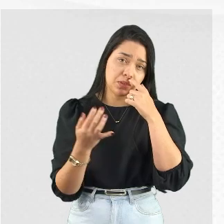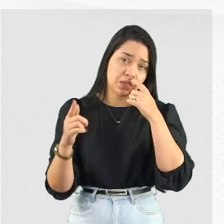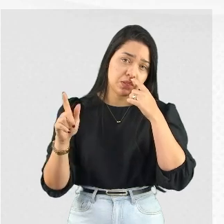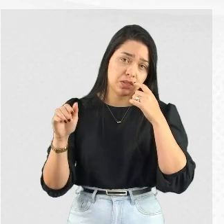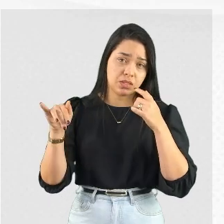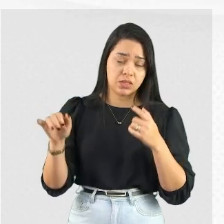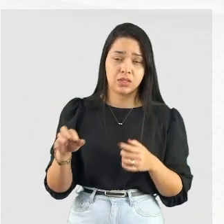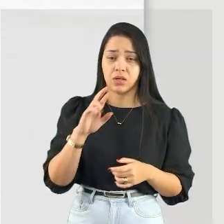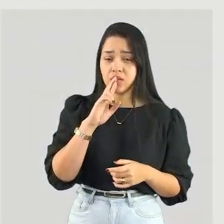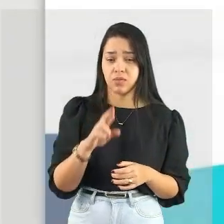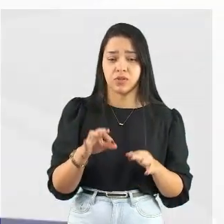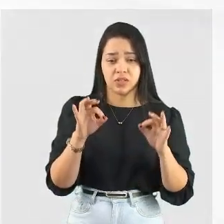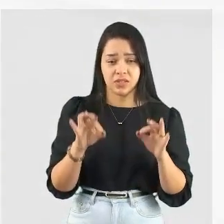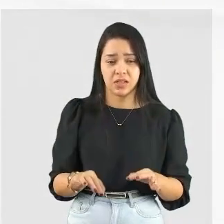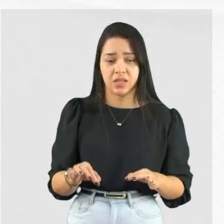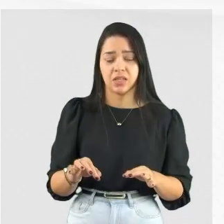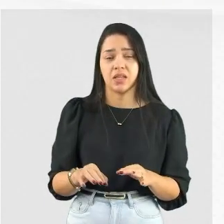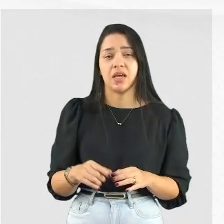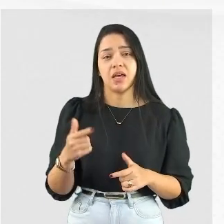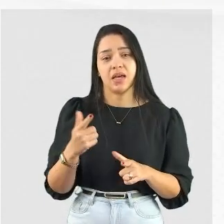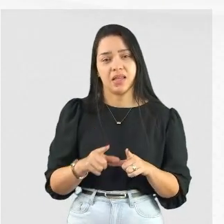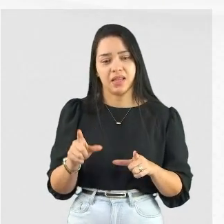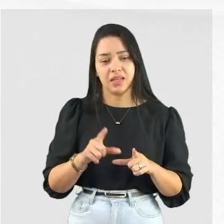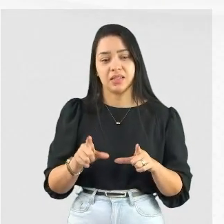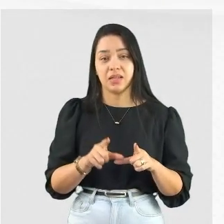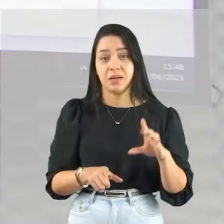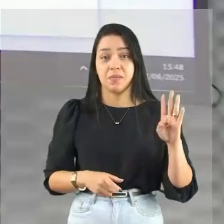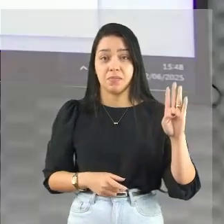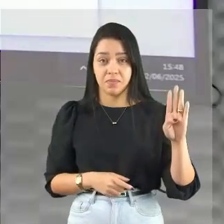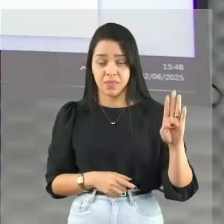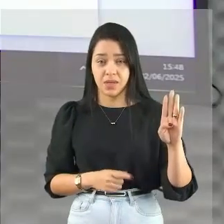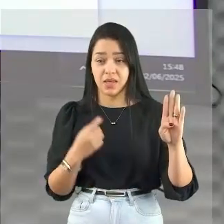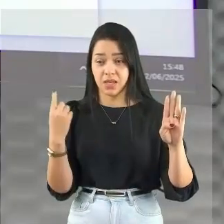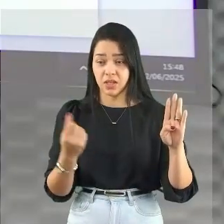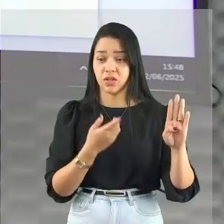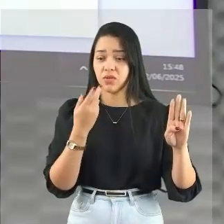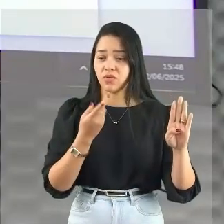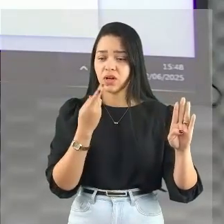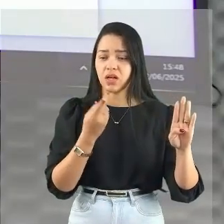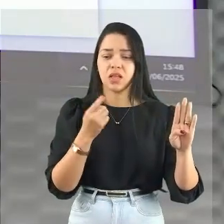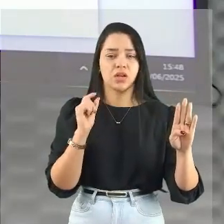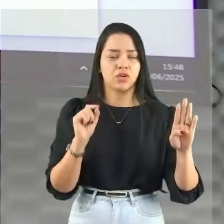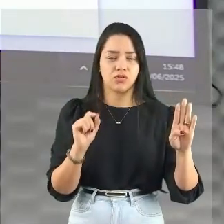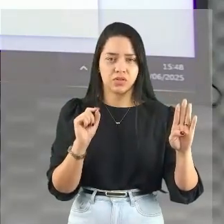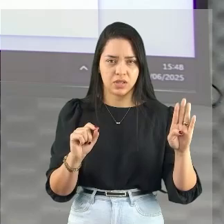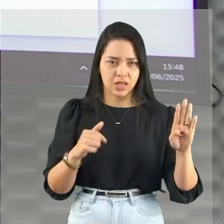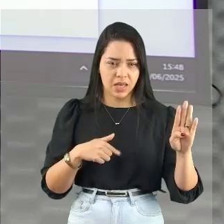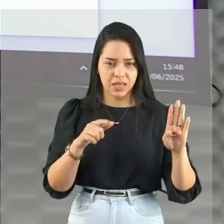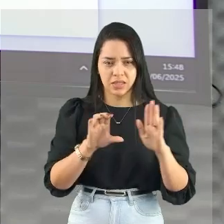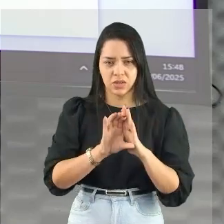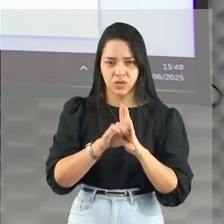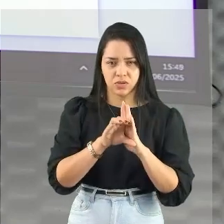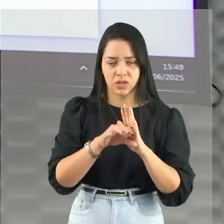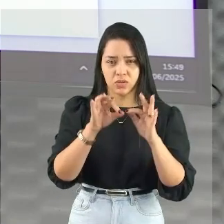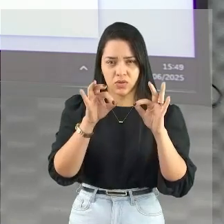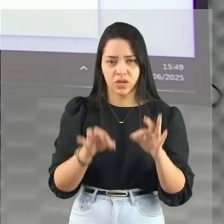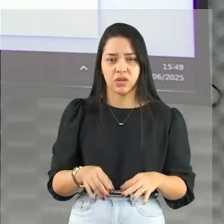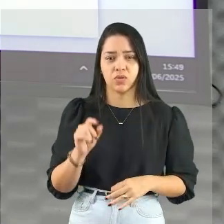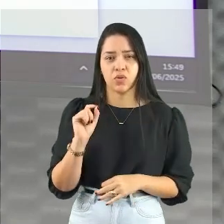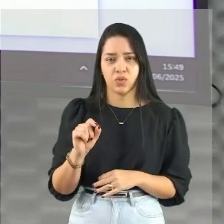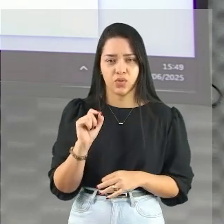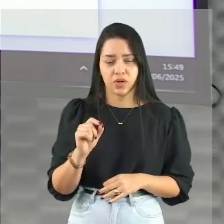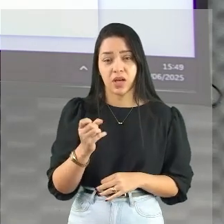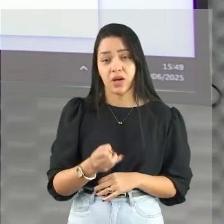Então, a resposta correta da nossa segunda questão é a letra B, né? Onde ele fala exatamente esse conceito correto do que é uma